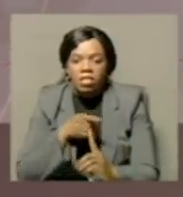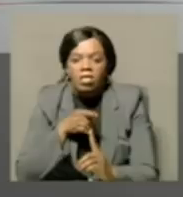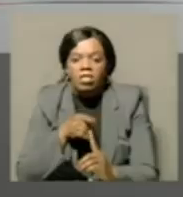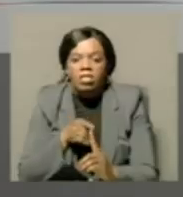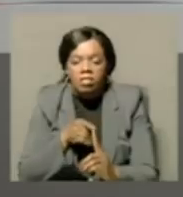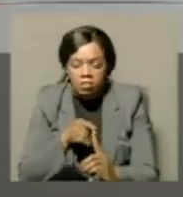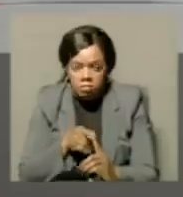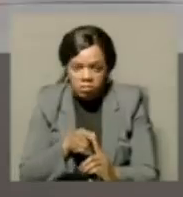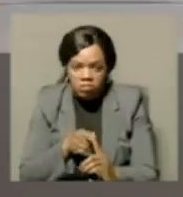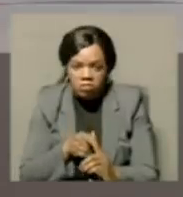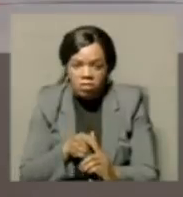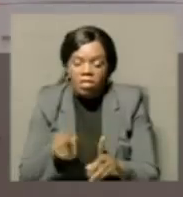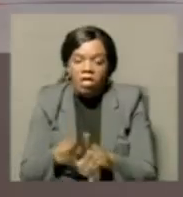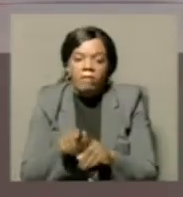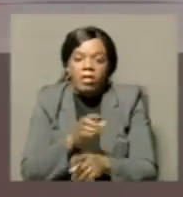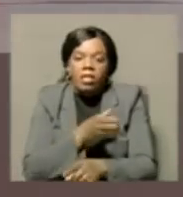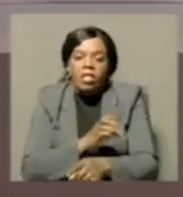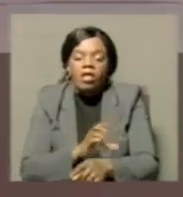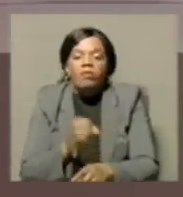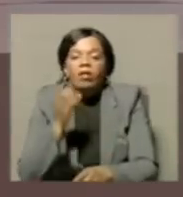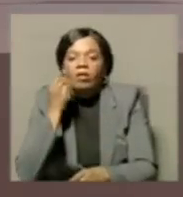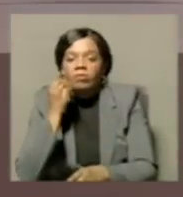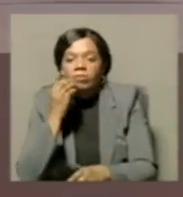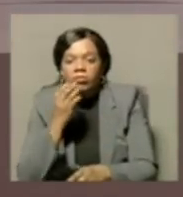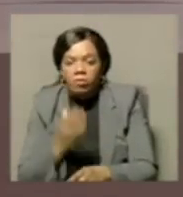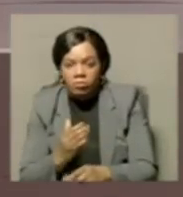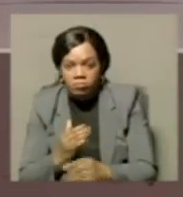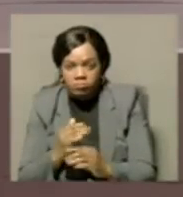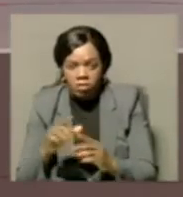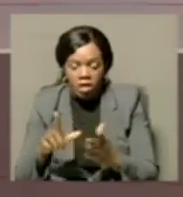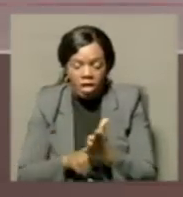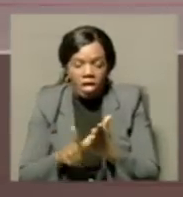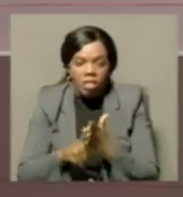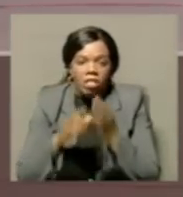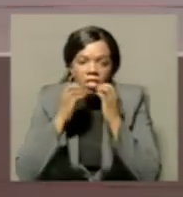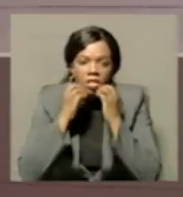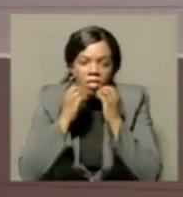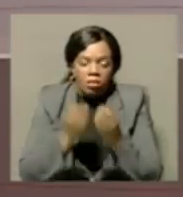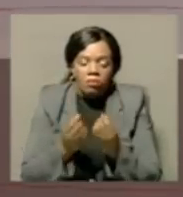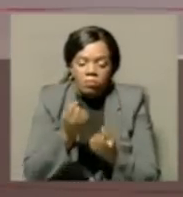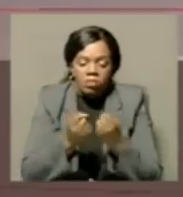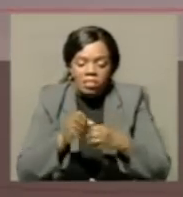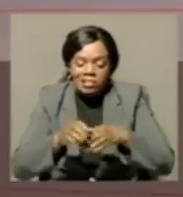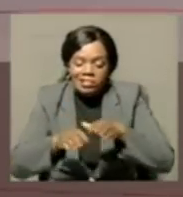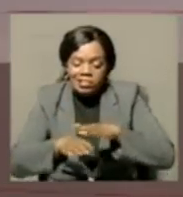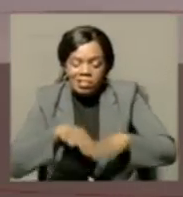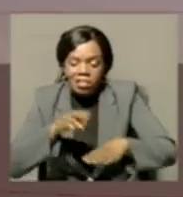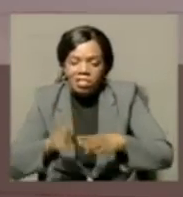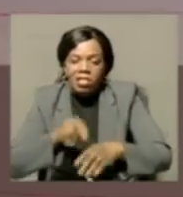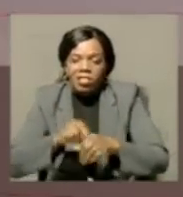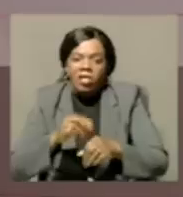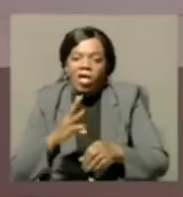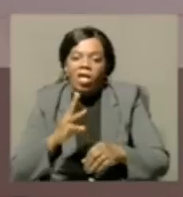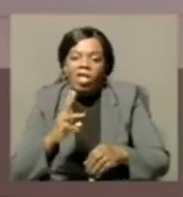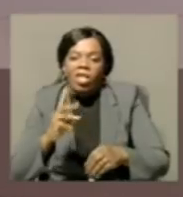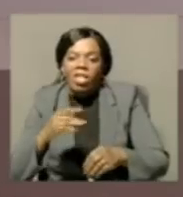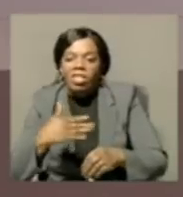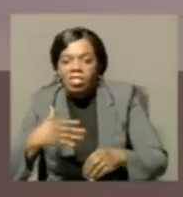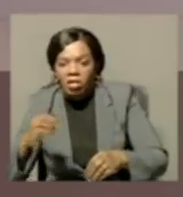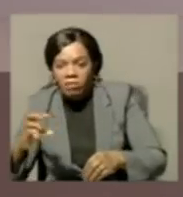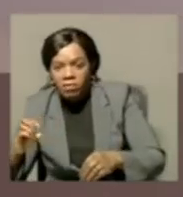Loi. Em Cacoaco, a medida abrange a Estrada Nacional número 100, a partir do desvio da Simangola até